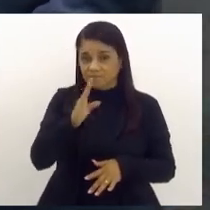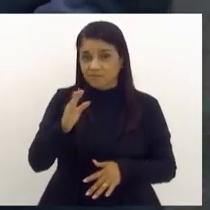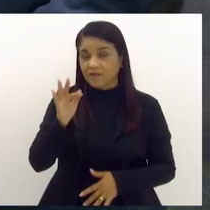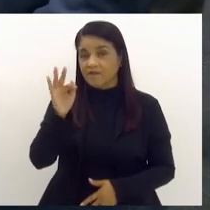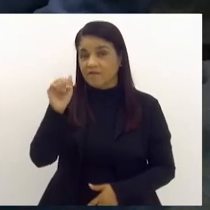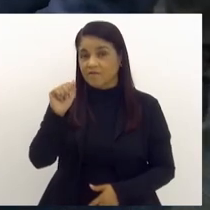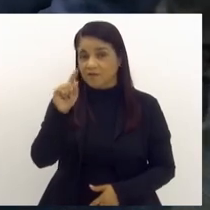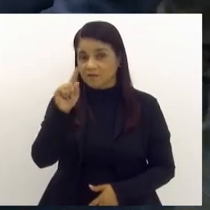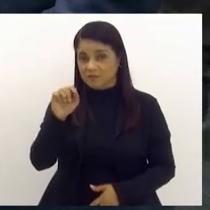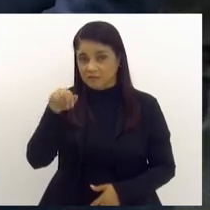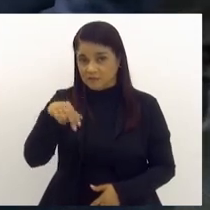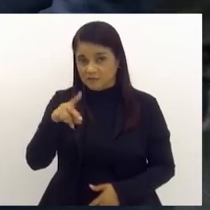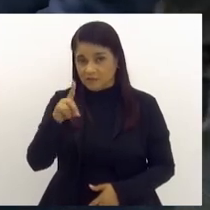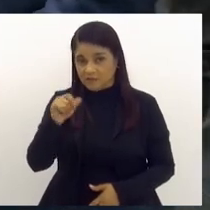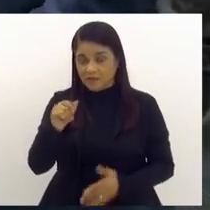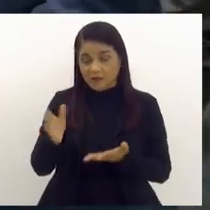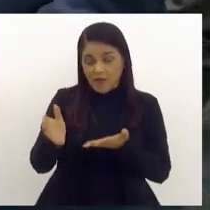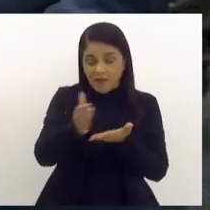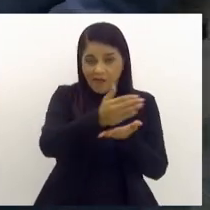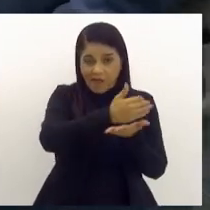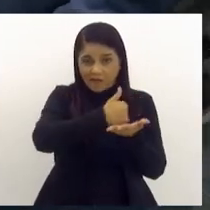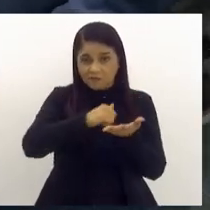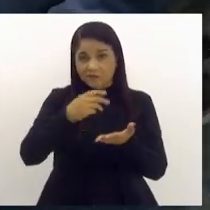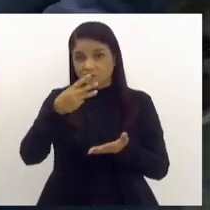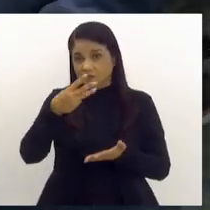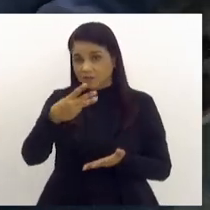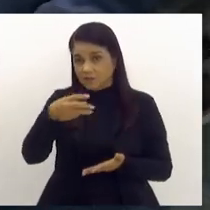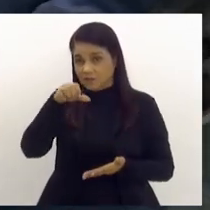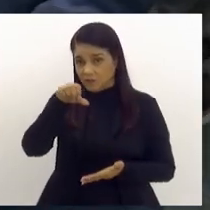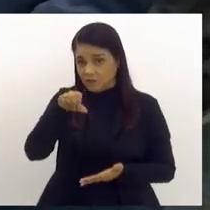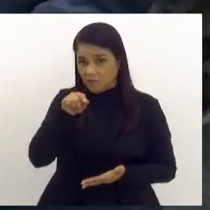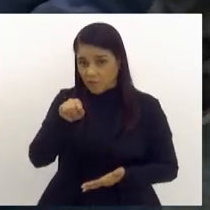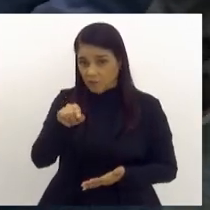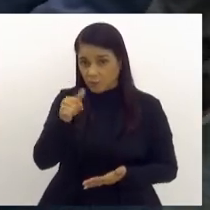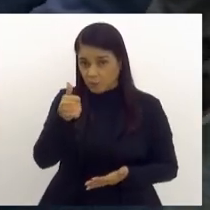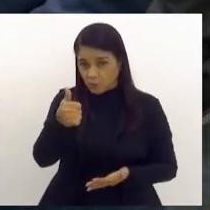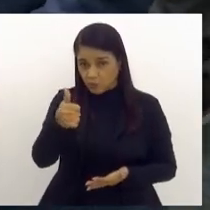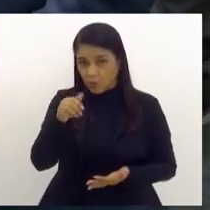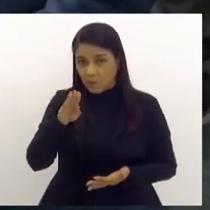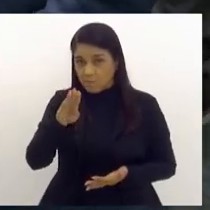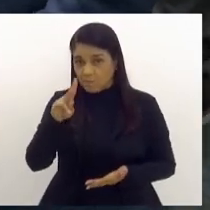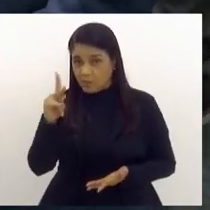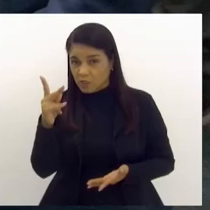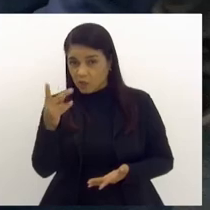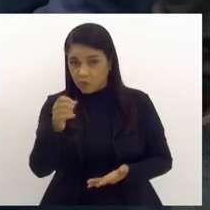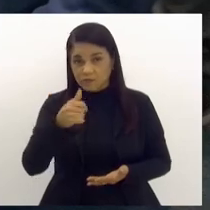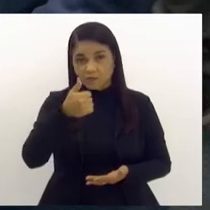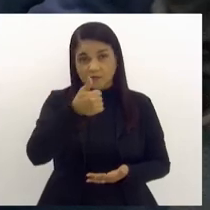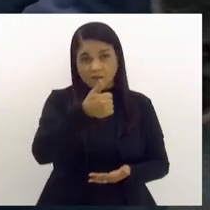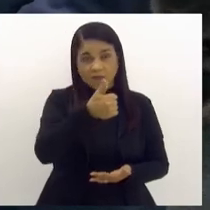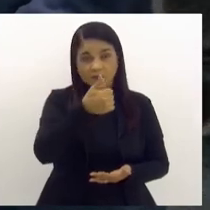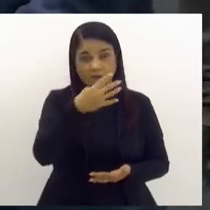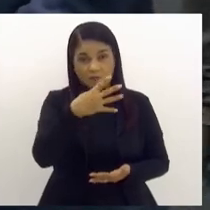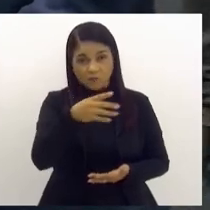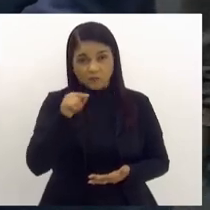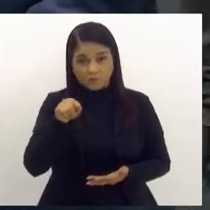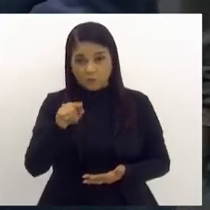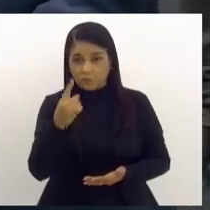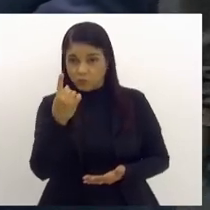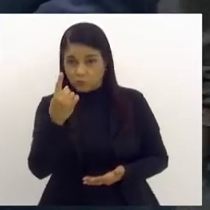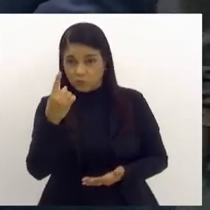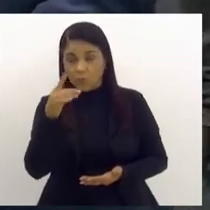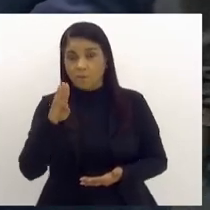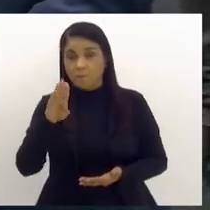Fazenda, ele arrecadou dos 39,1 bilhões, 14,1 bilhões